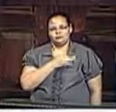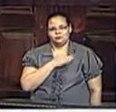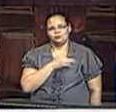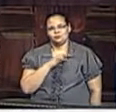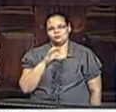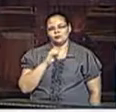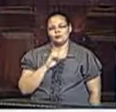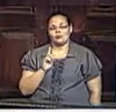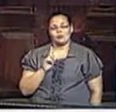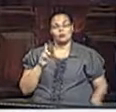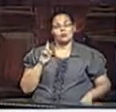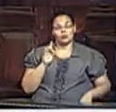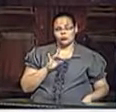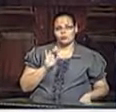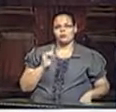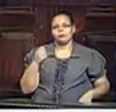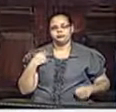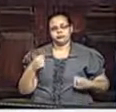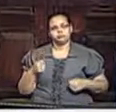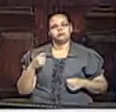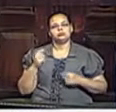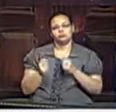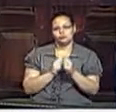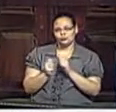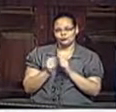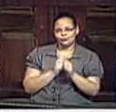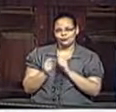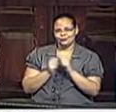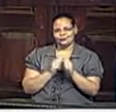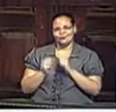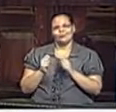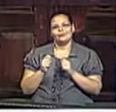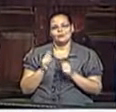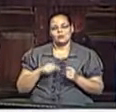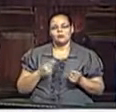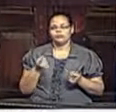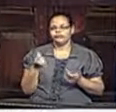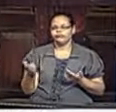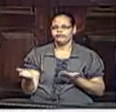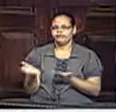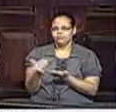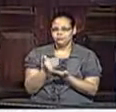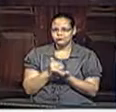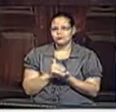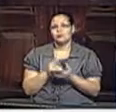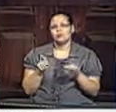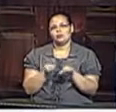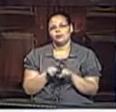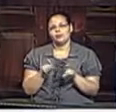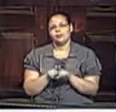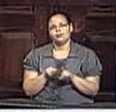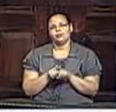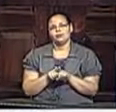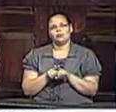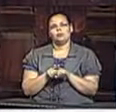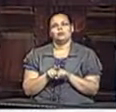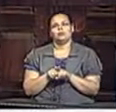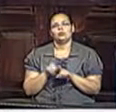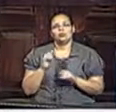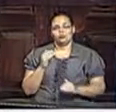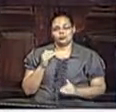pela retomada da economia, que vai reverter a nossa queda da arrecadação e também com a volta